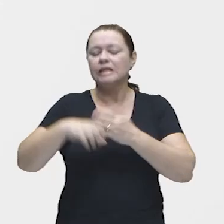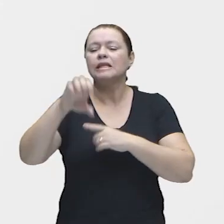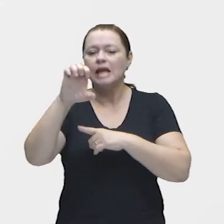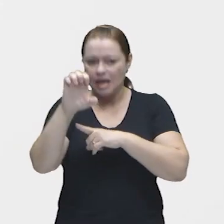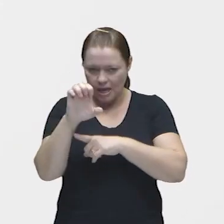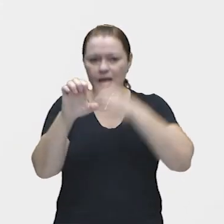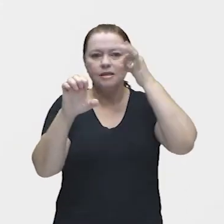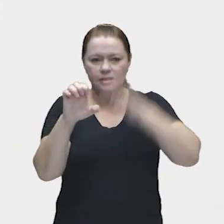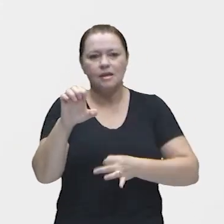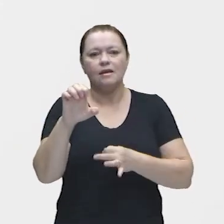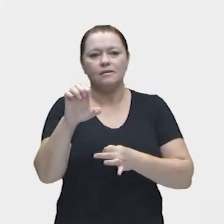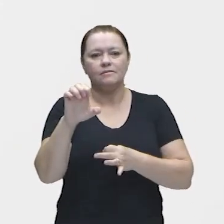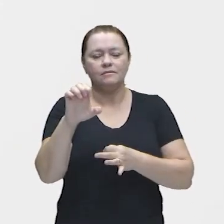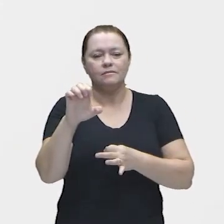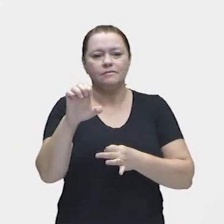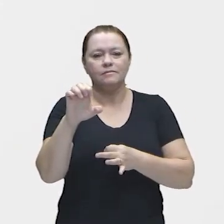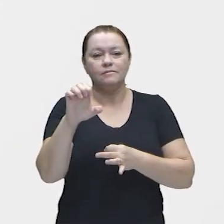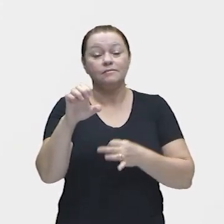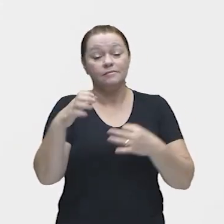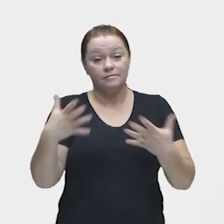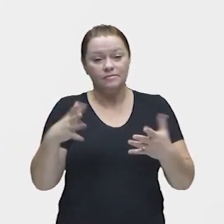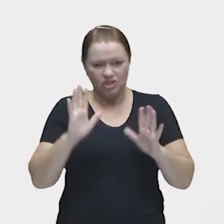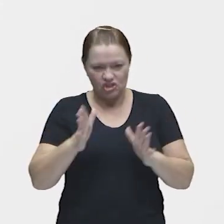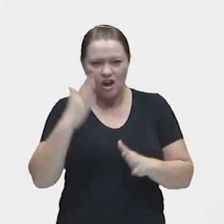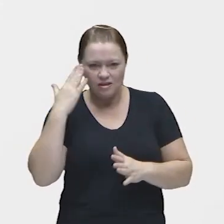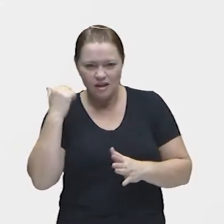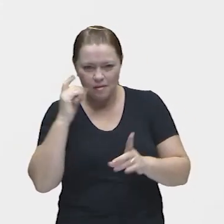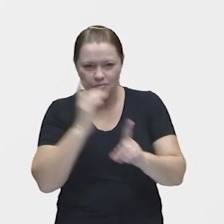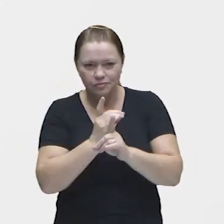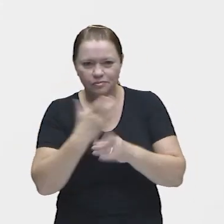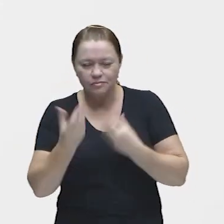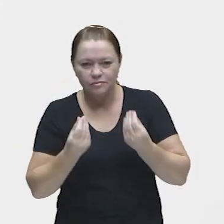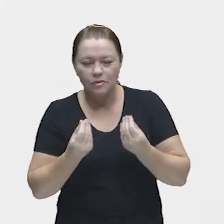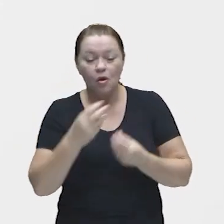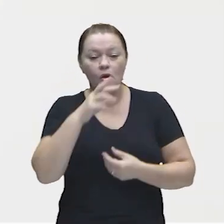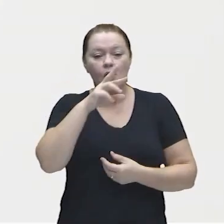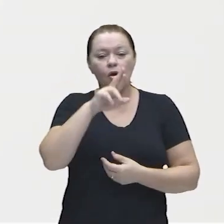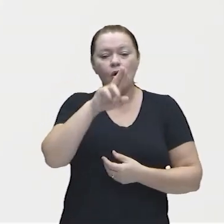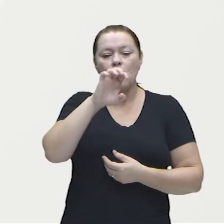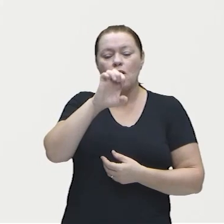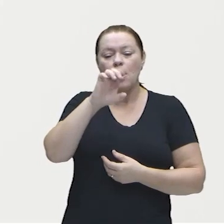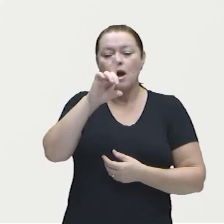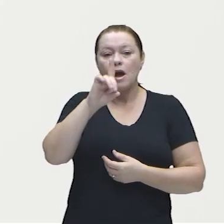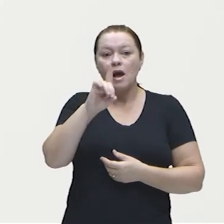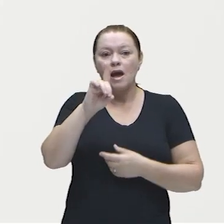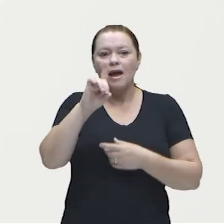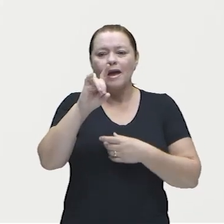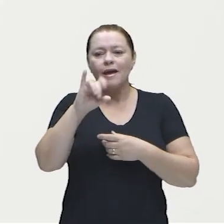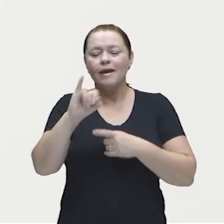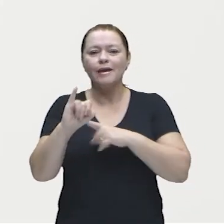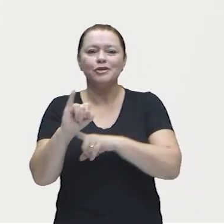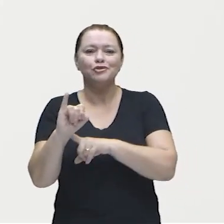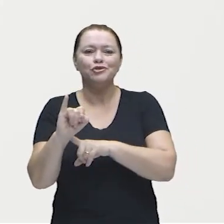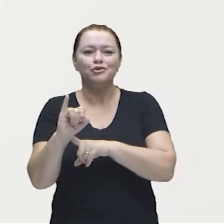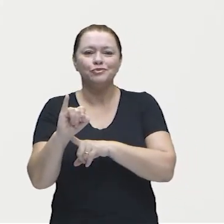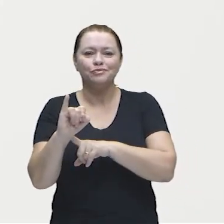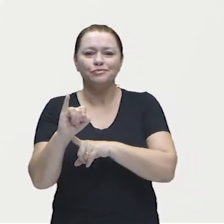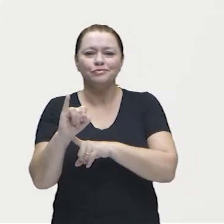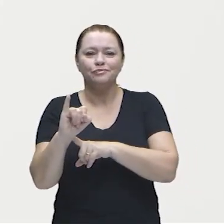Já sabem esse mistério? Observe que quando eu falo rede, o E tem som de quê? De